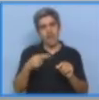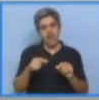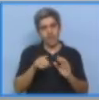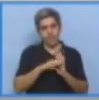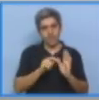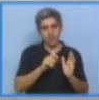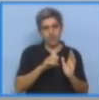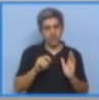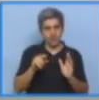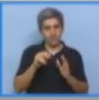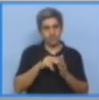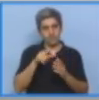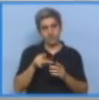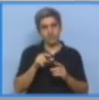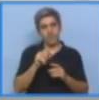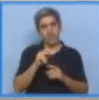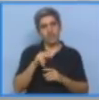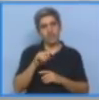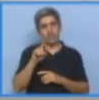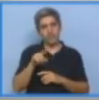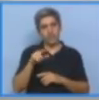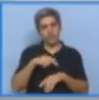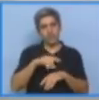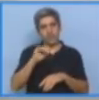programa Eclésia. Espera por si na Antena 1 pelas